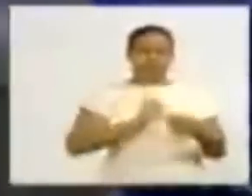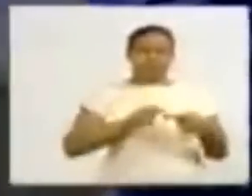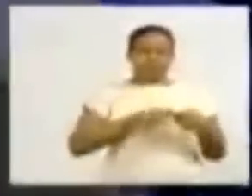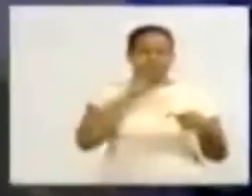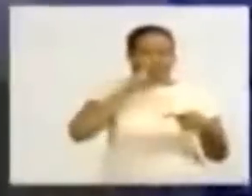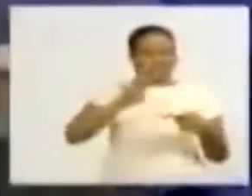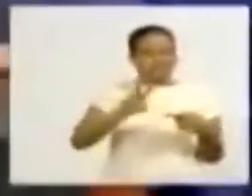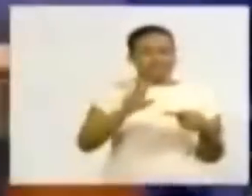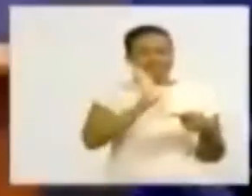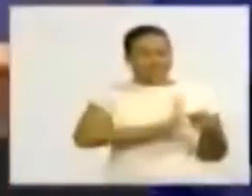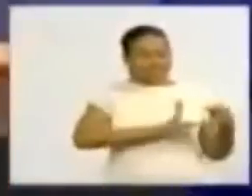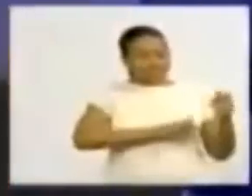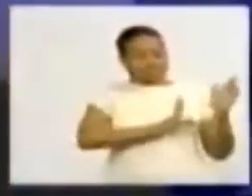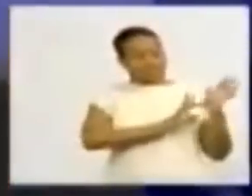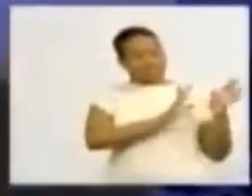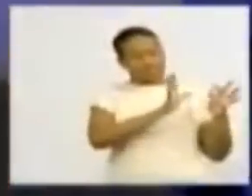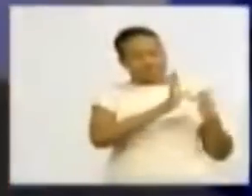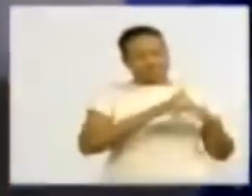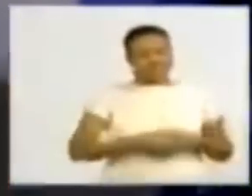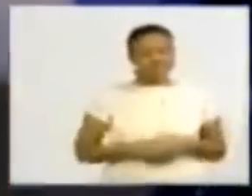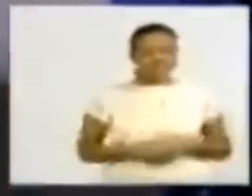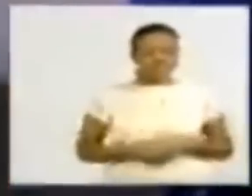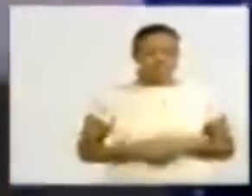do que o coração de Jesus.